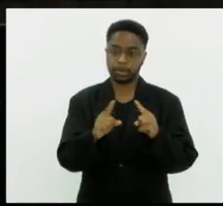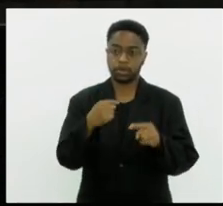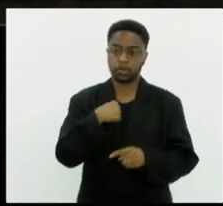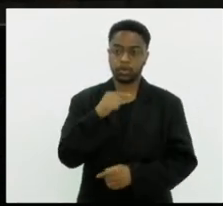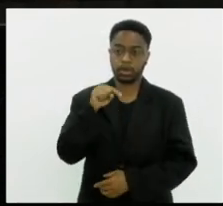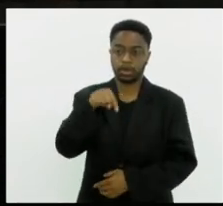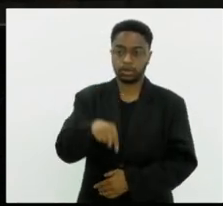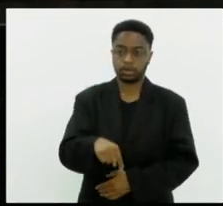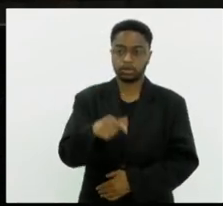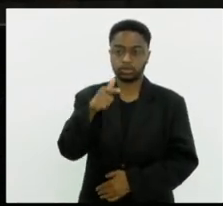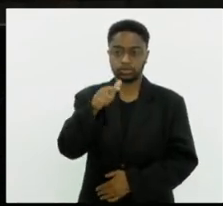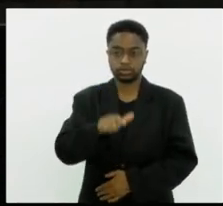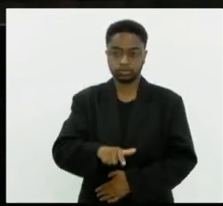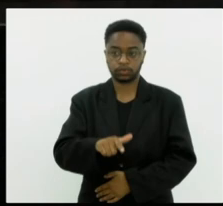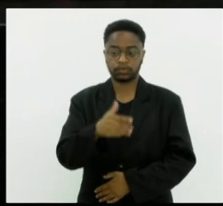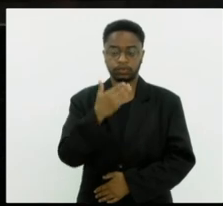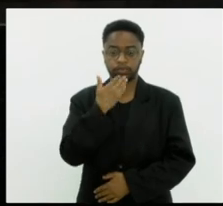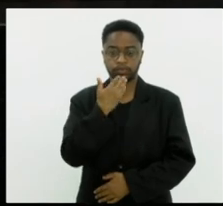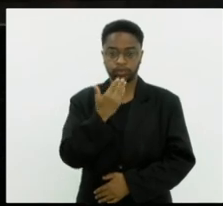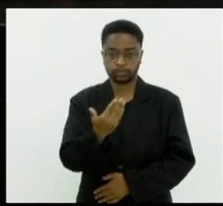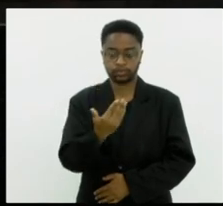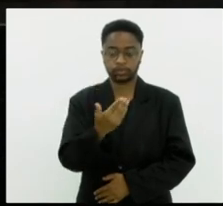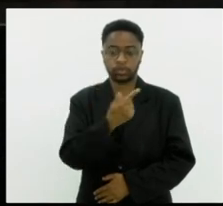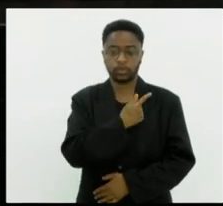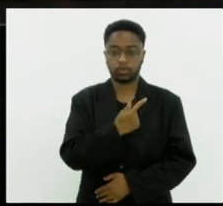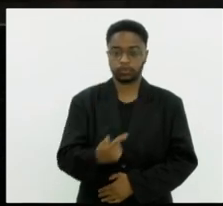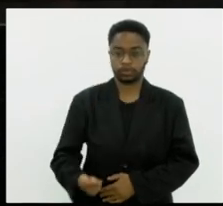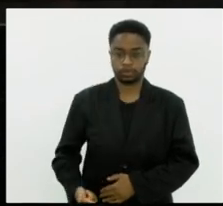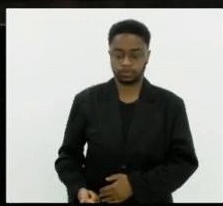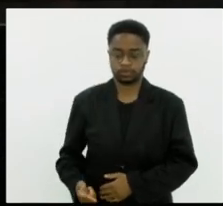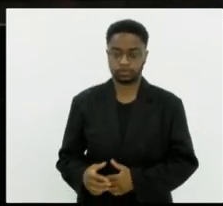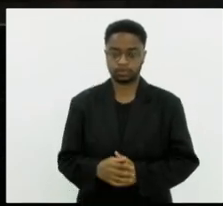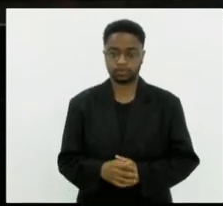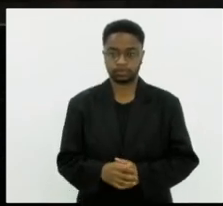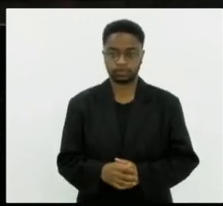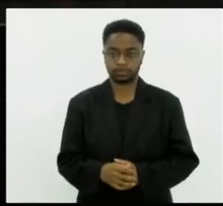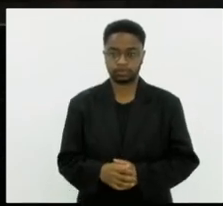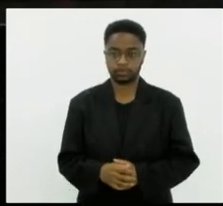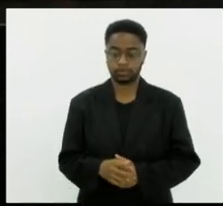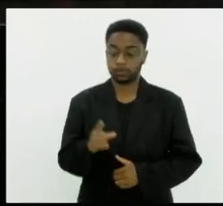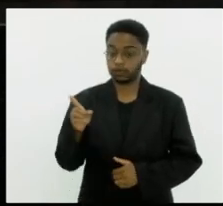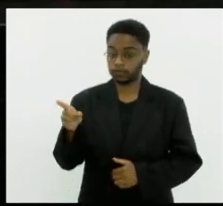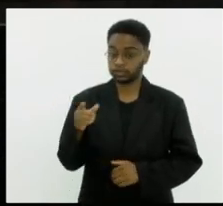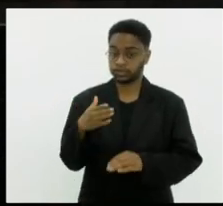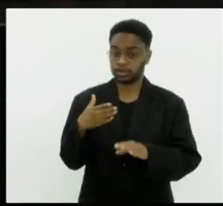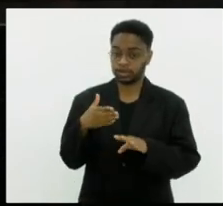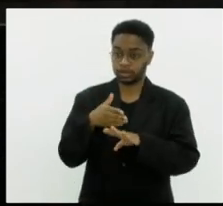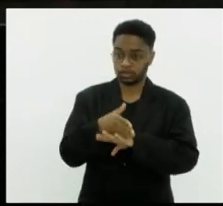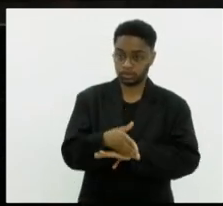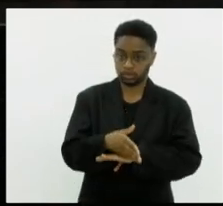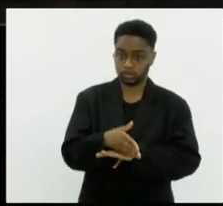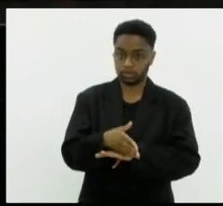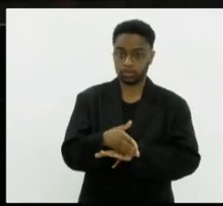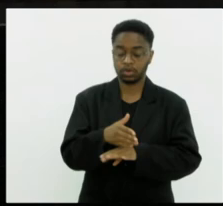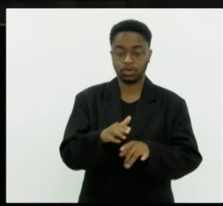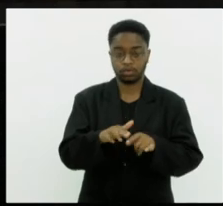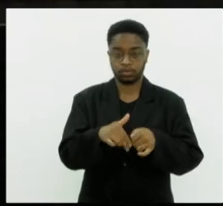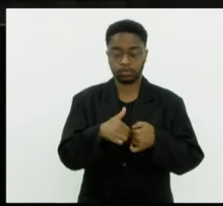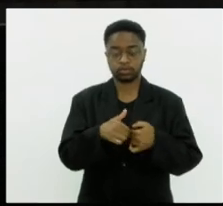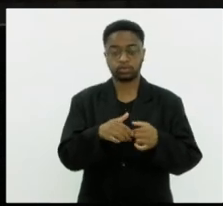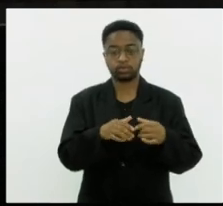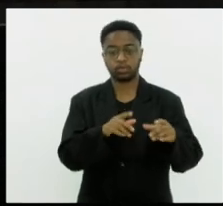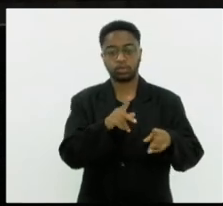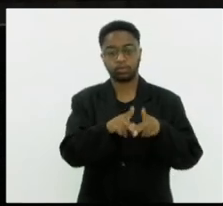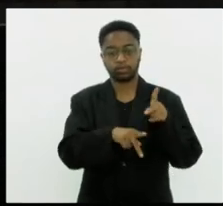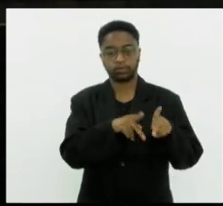pedi ontem, vou pedir hoje. Governador, você entrou com os votos da galera da segurança pública, e